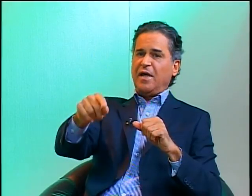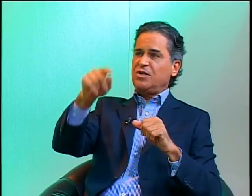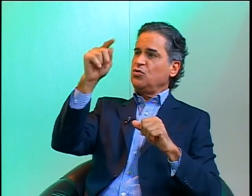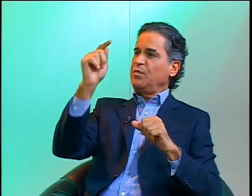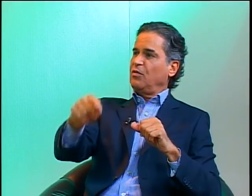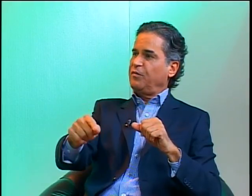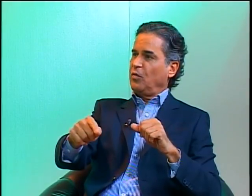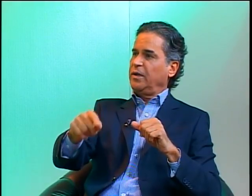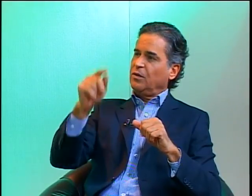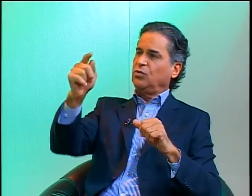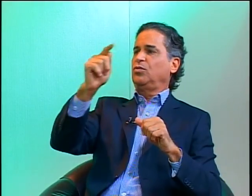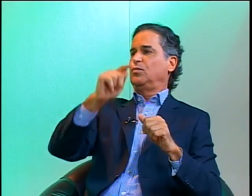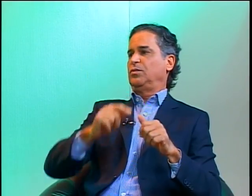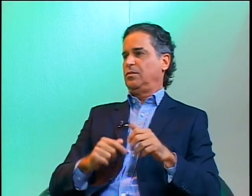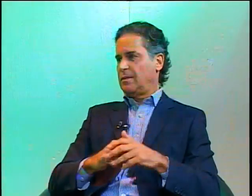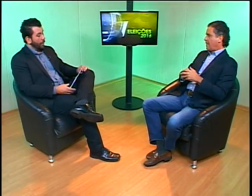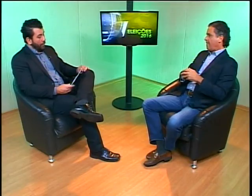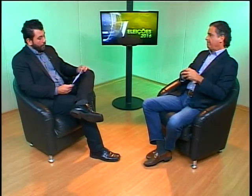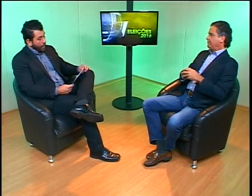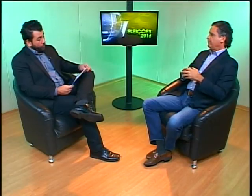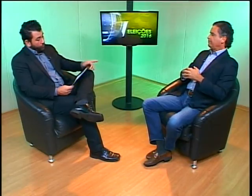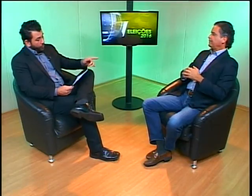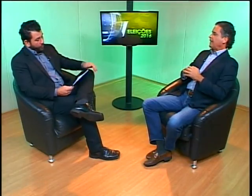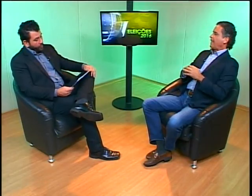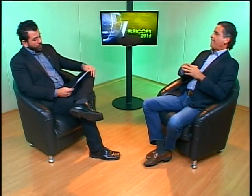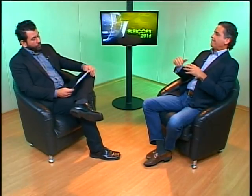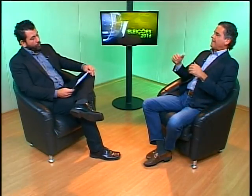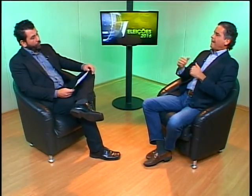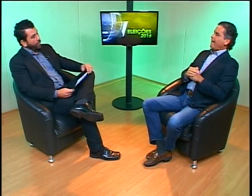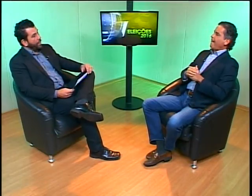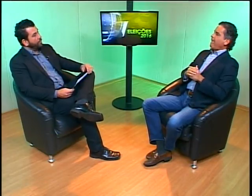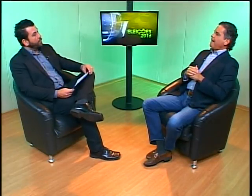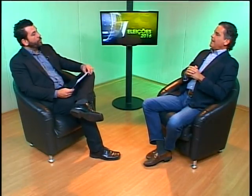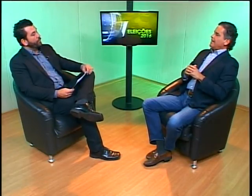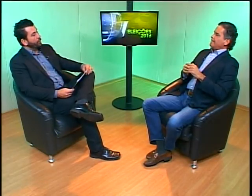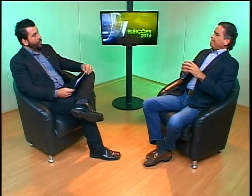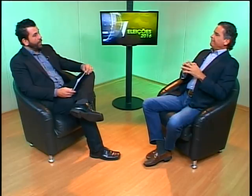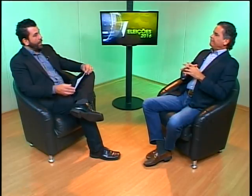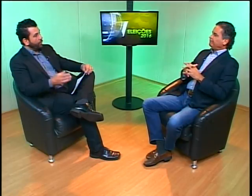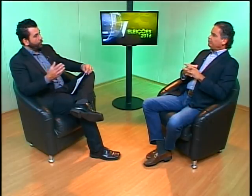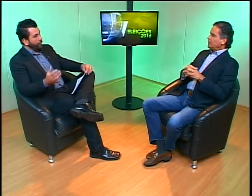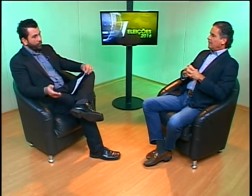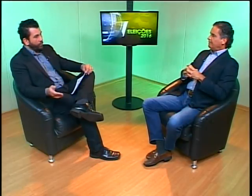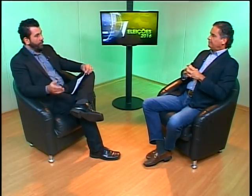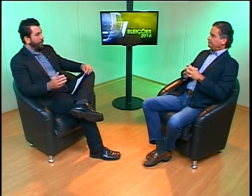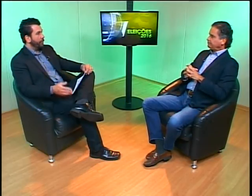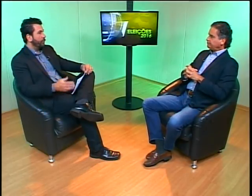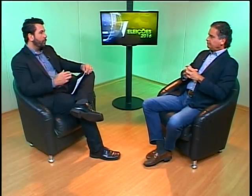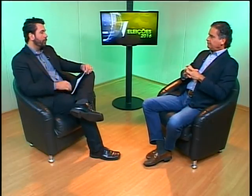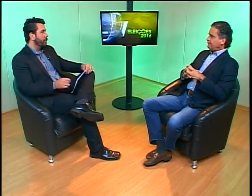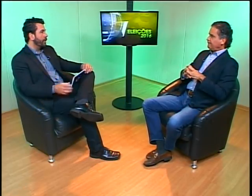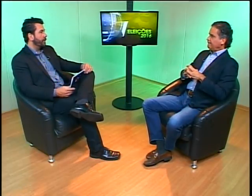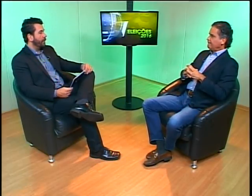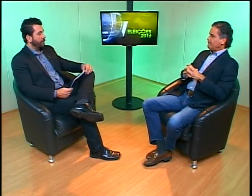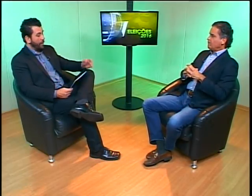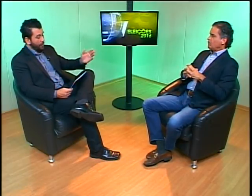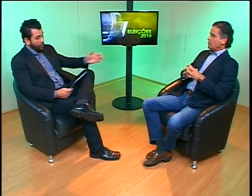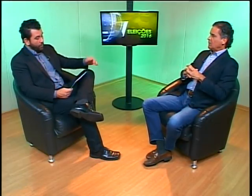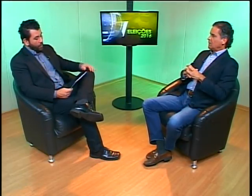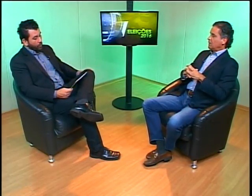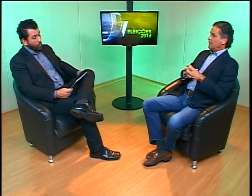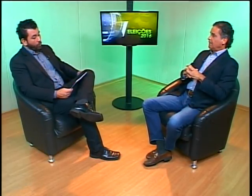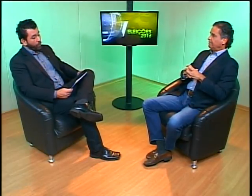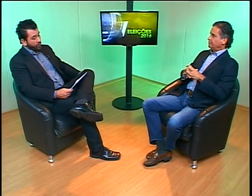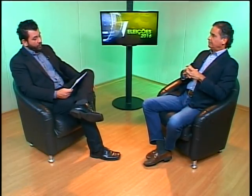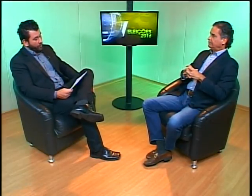na frente, no microfone, com todo mundo. Caso o senhor seja eleito, como será a distribuição de cargos, tanto de primeiro, segundo, terceiro